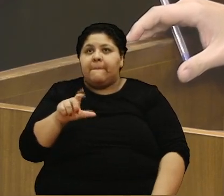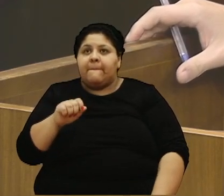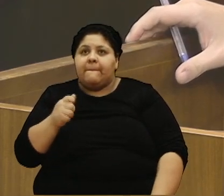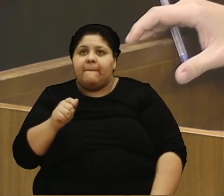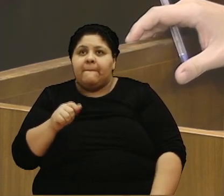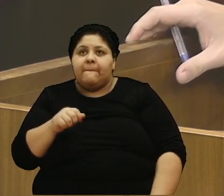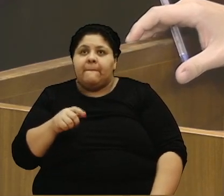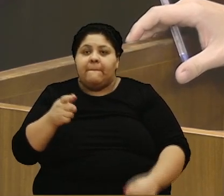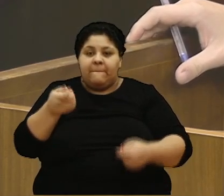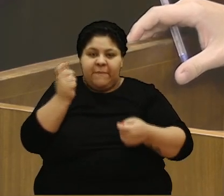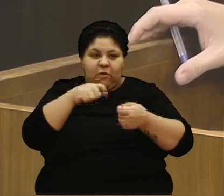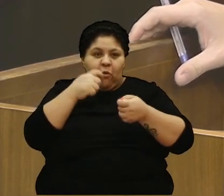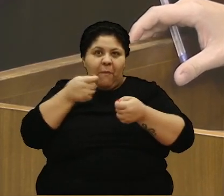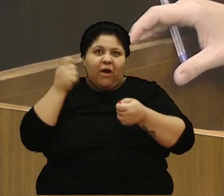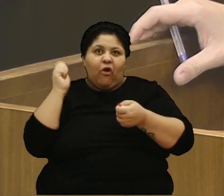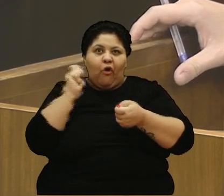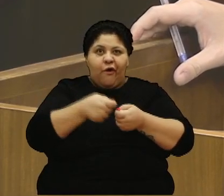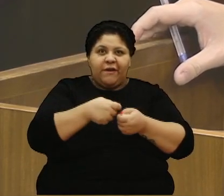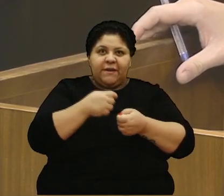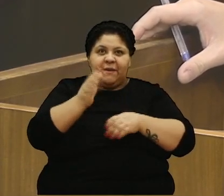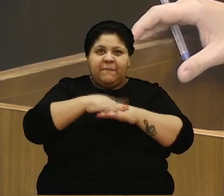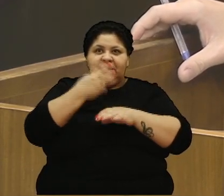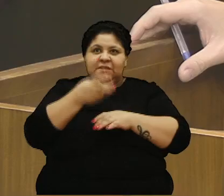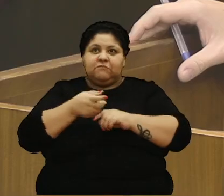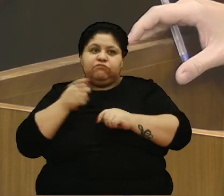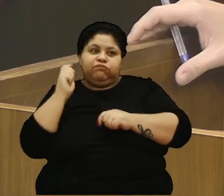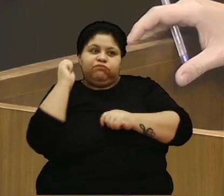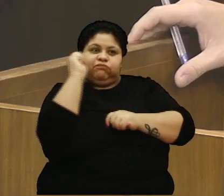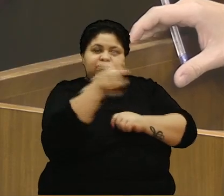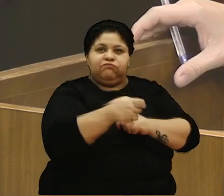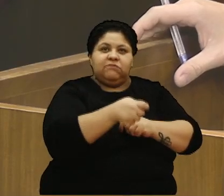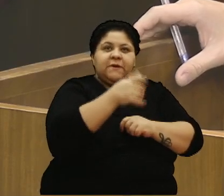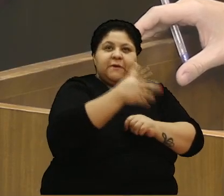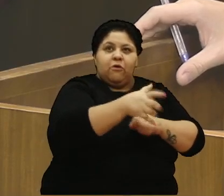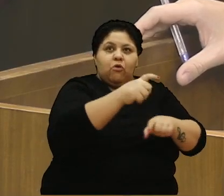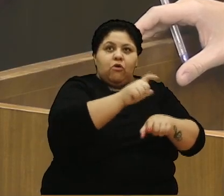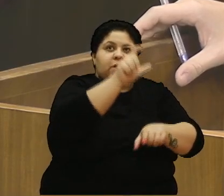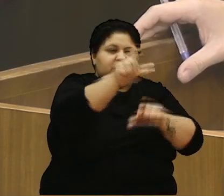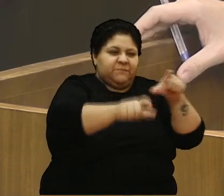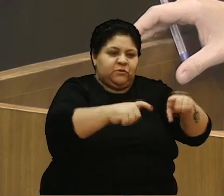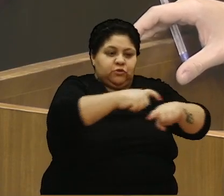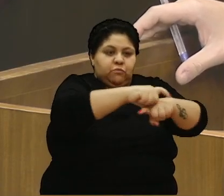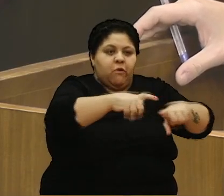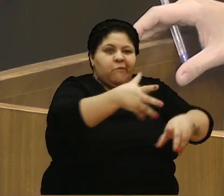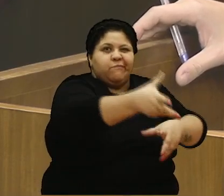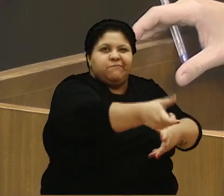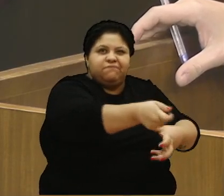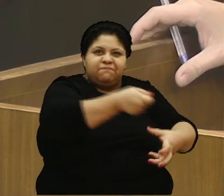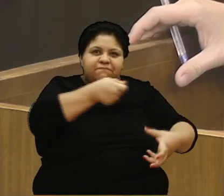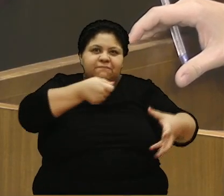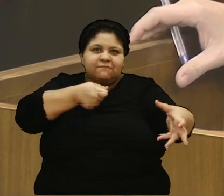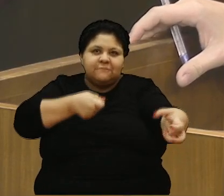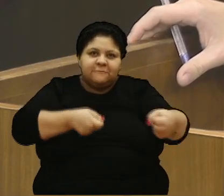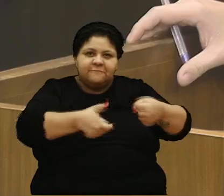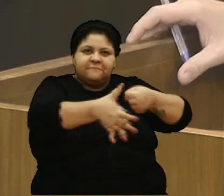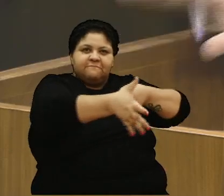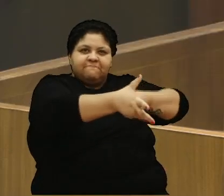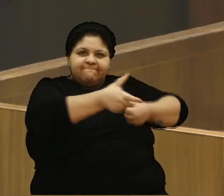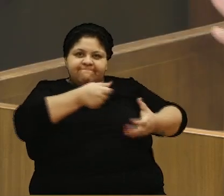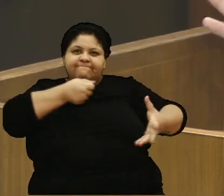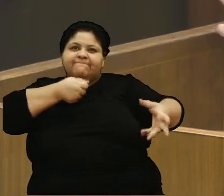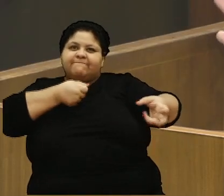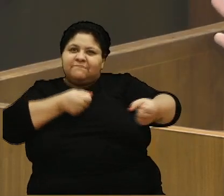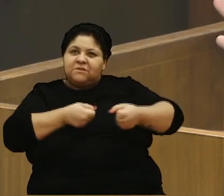mais 3 pessoas e adentraram o mata dentro e retiraram esses 5 corpos para dar um velório digno para essas pessoas, tá? E eles